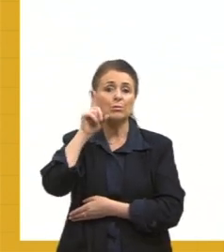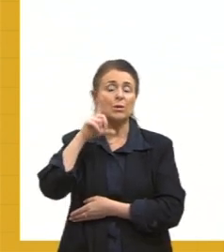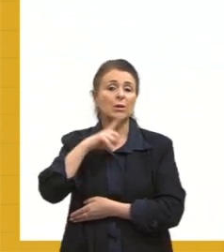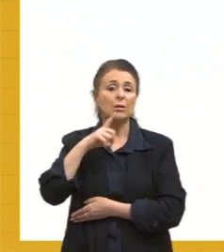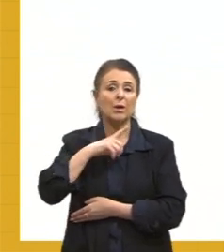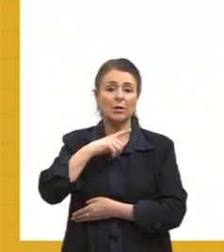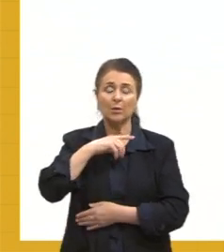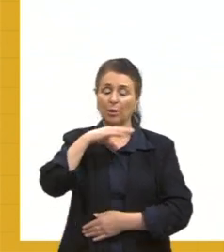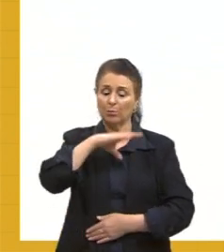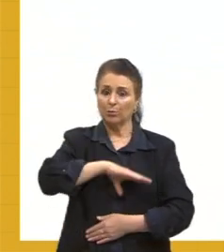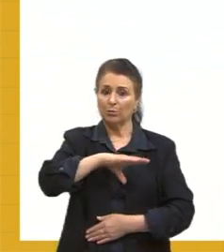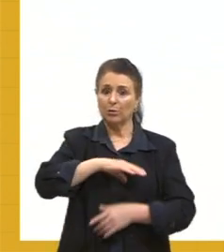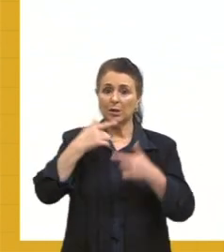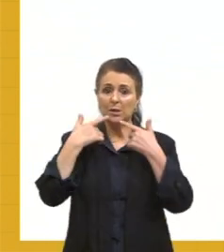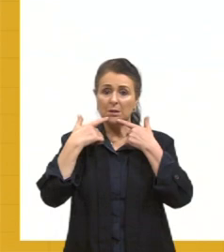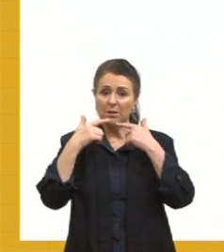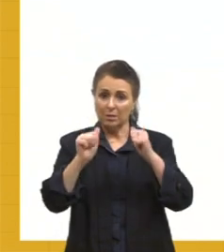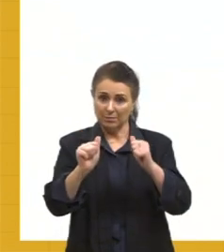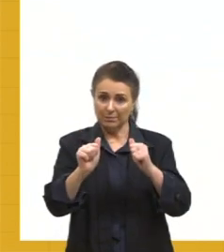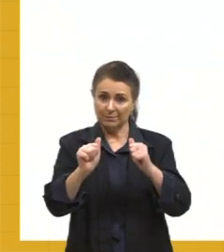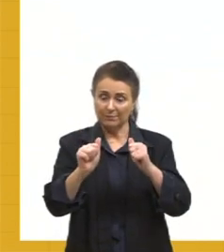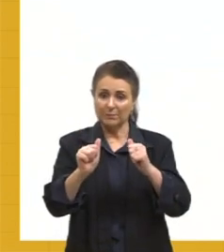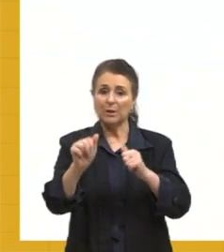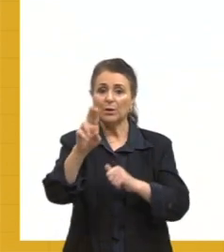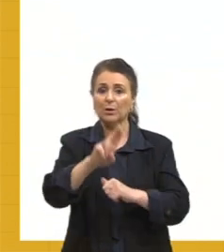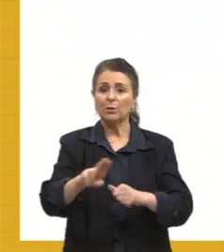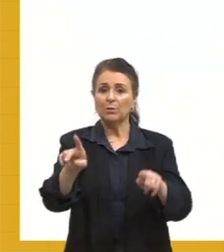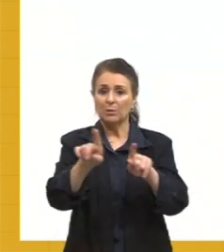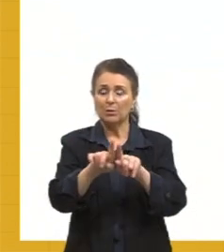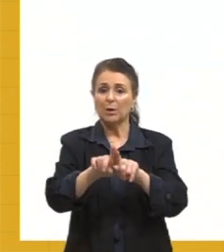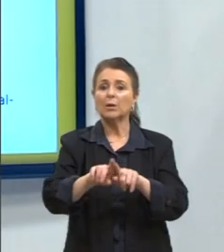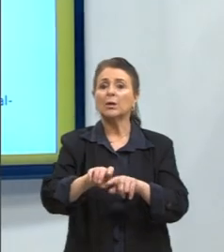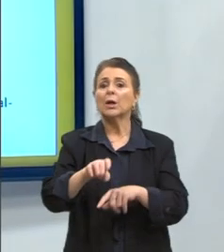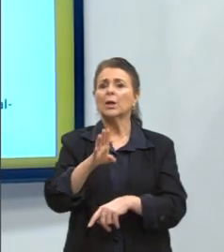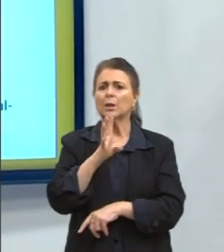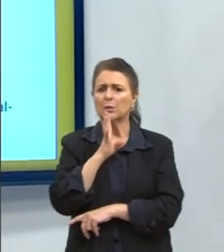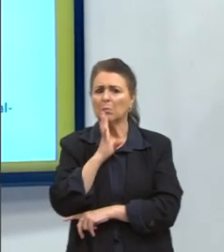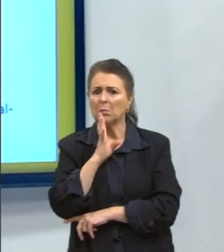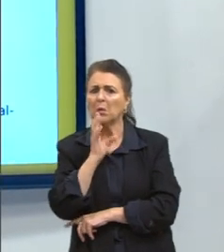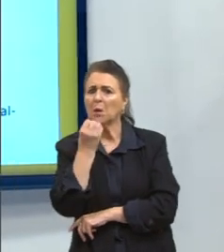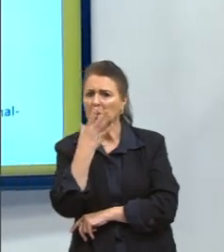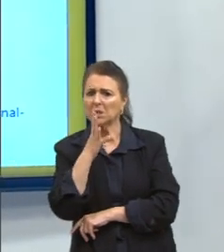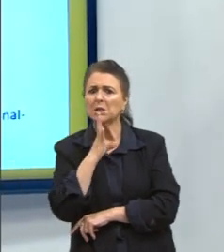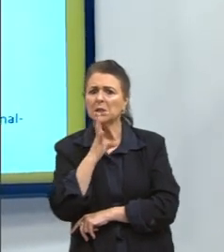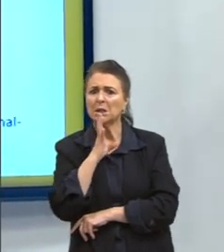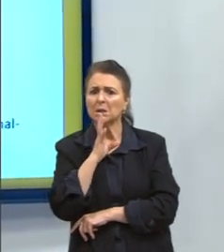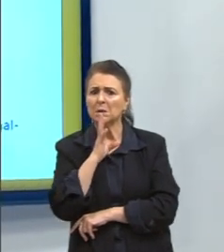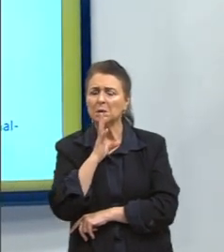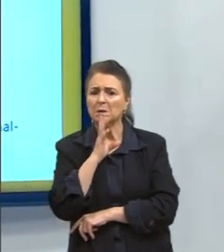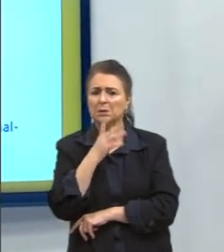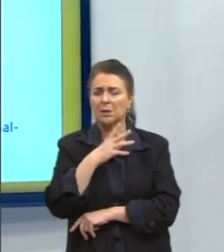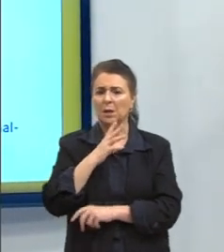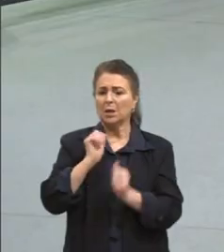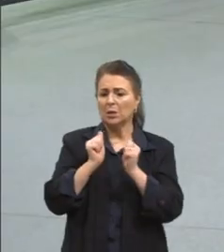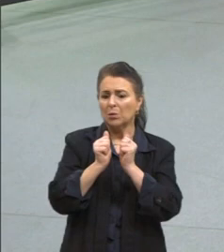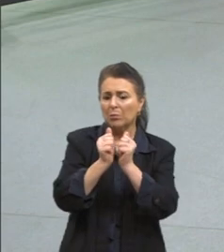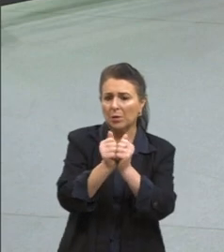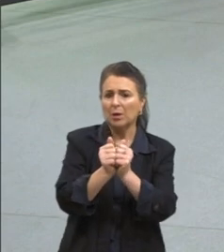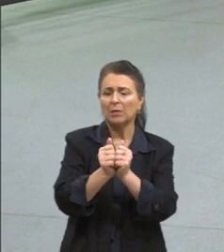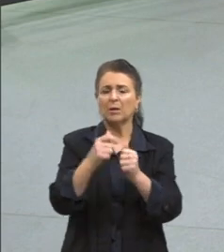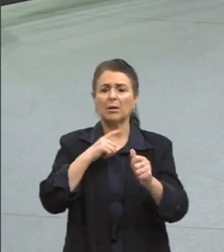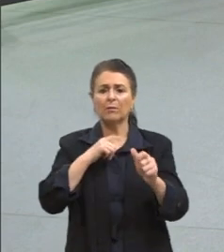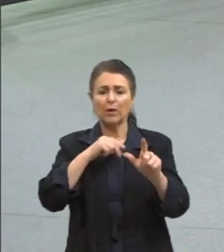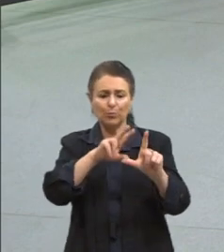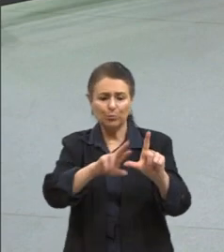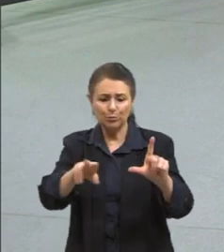do português e são estados bem conhecidos assim para a gente quem acompanha séries Filmes